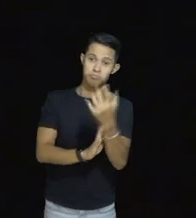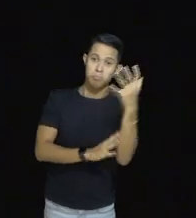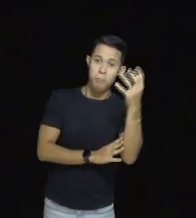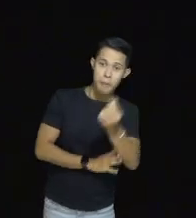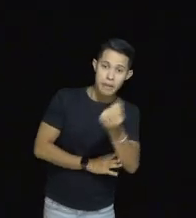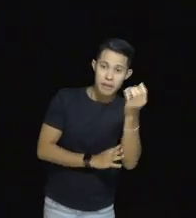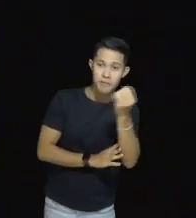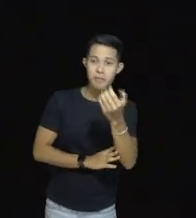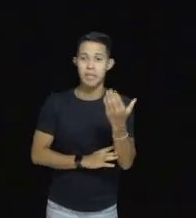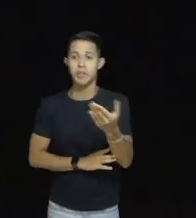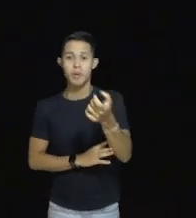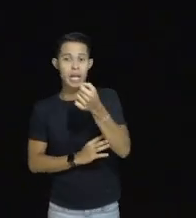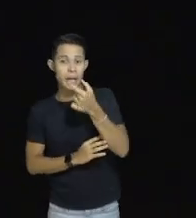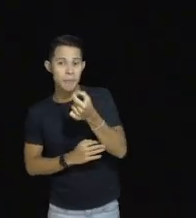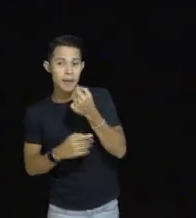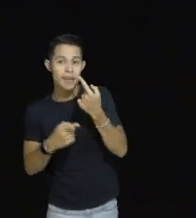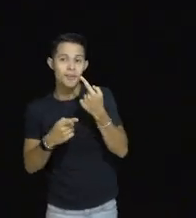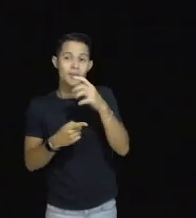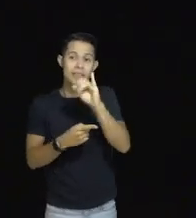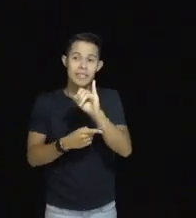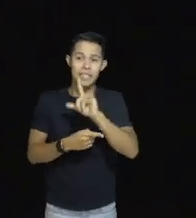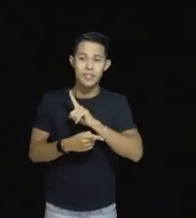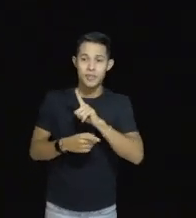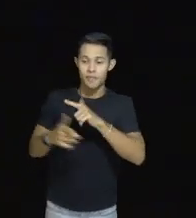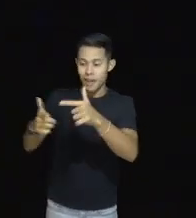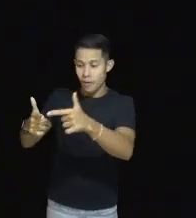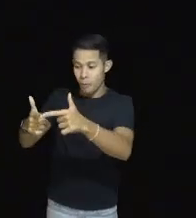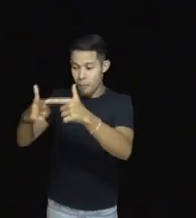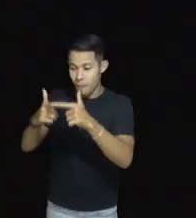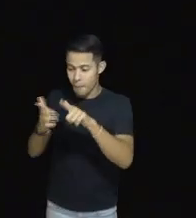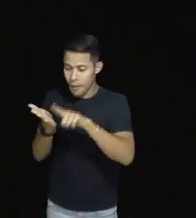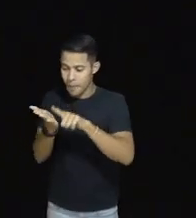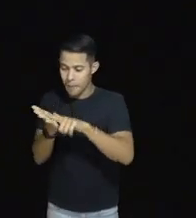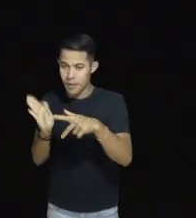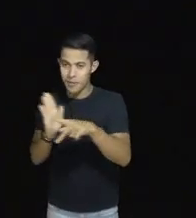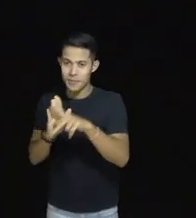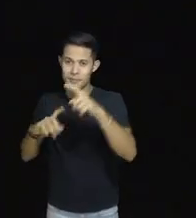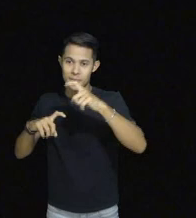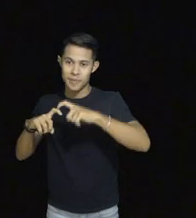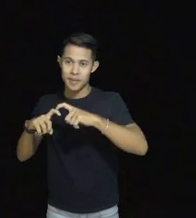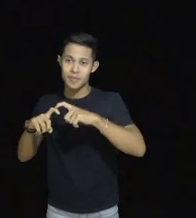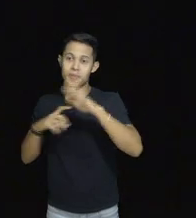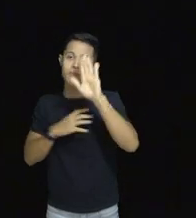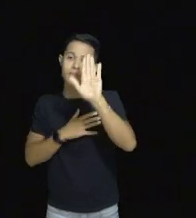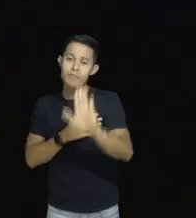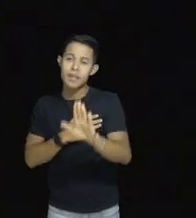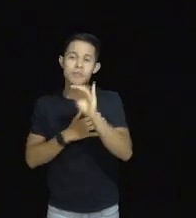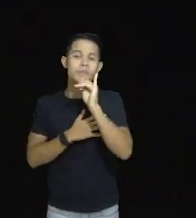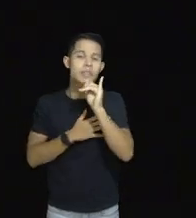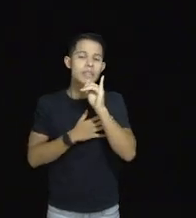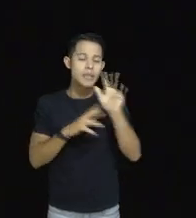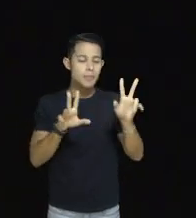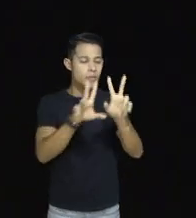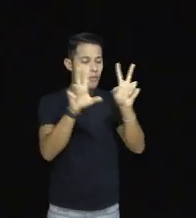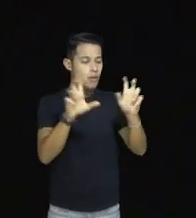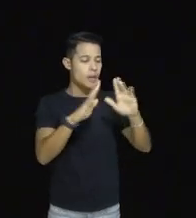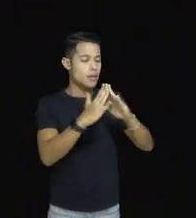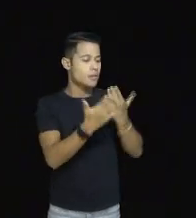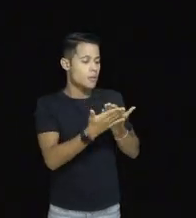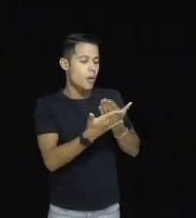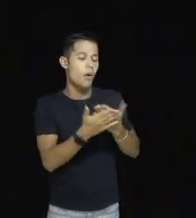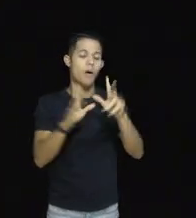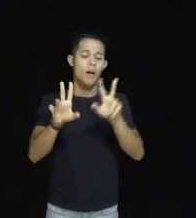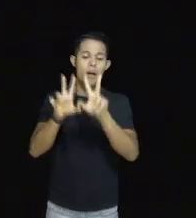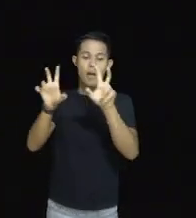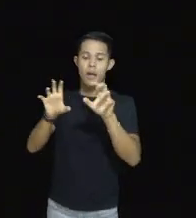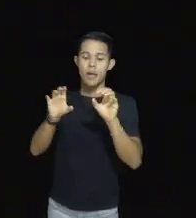precisa desse diagnóstico para acessar alguns serviços. Mas, quando a gente fala em escola, quando a gente fala em educação,